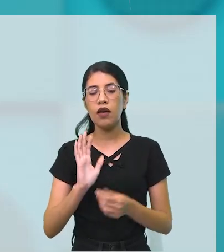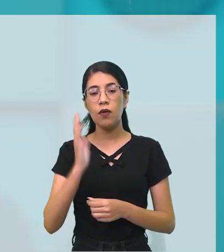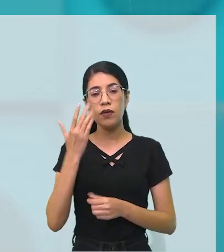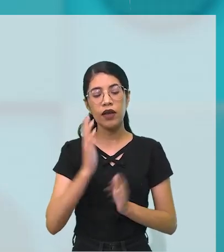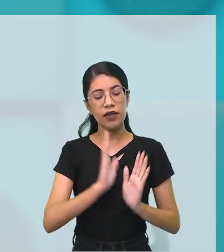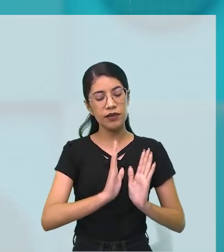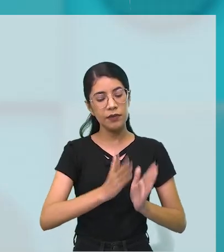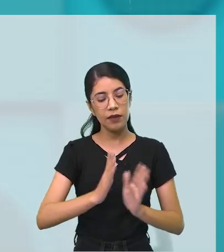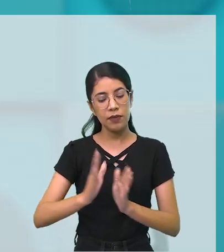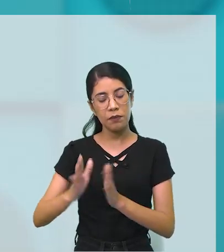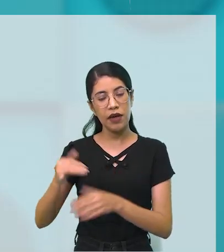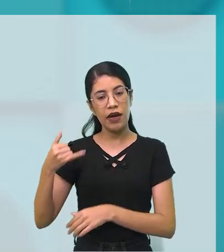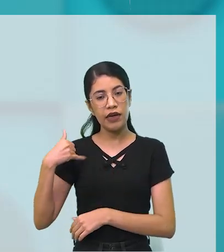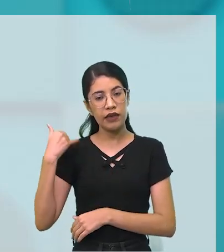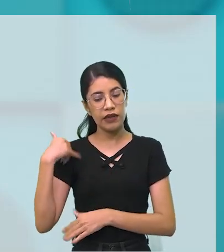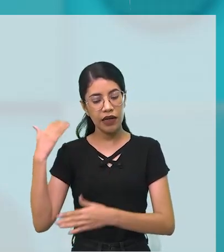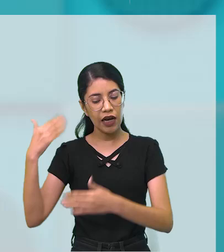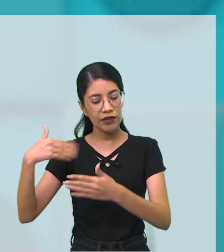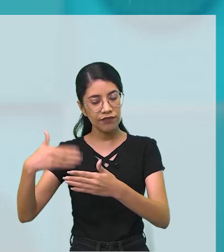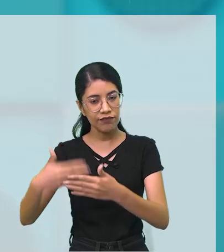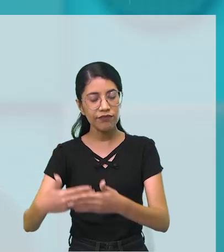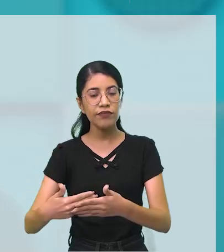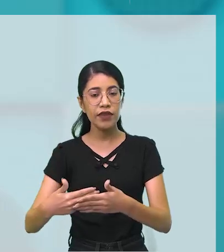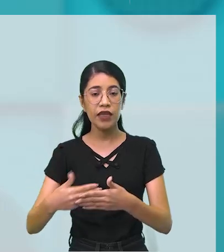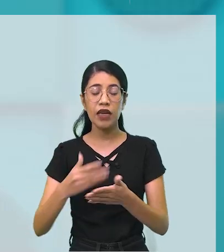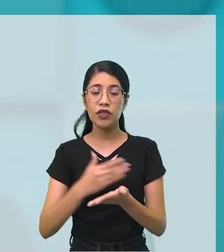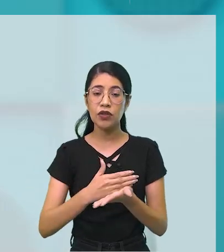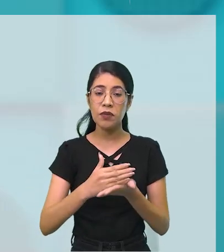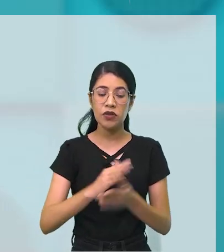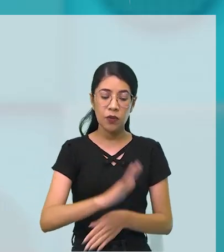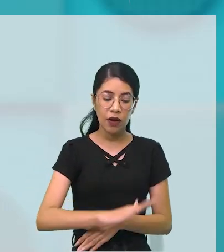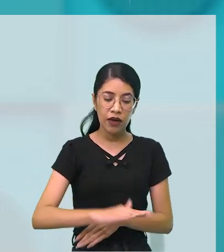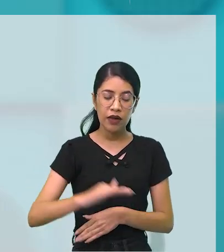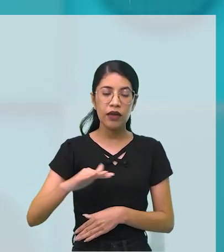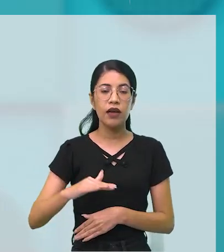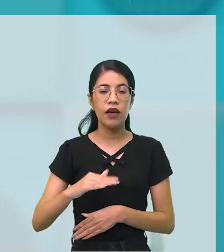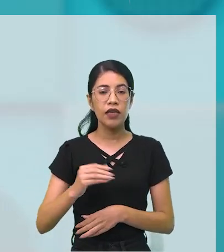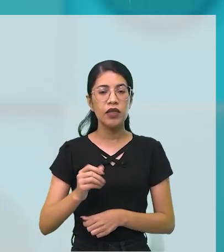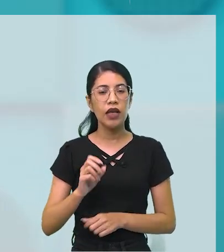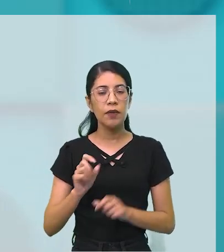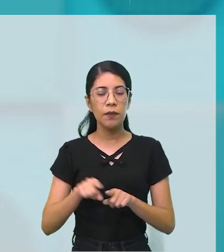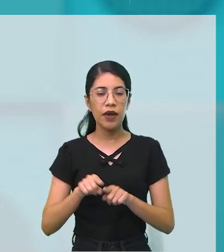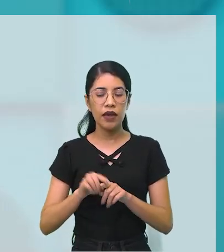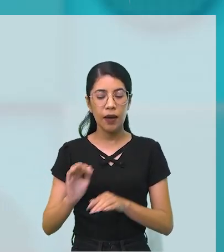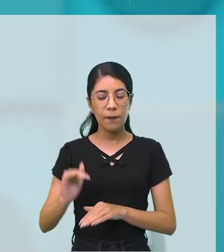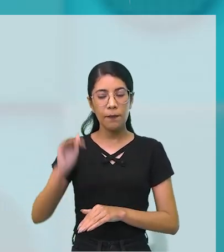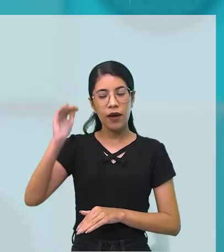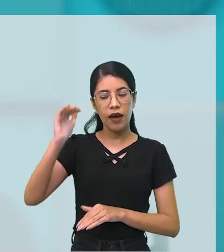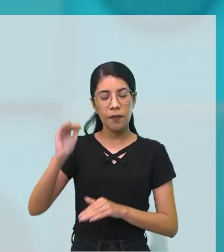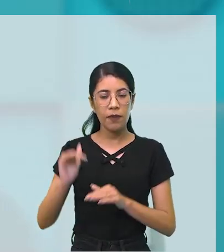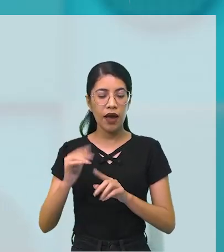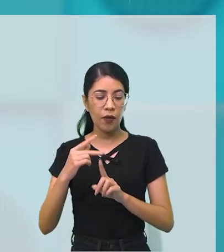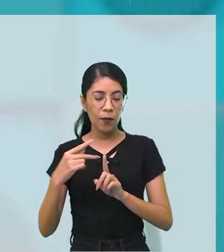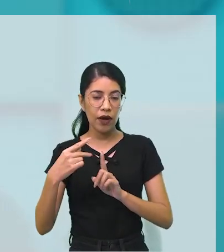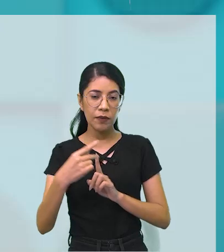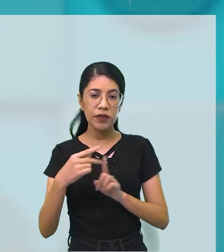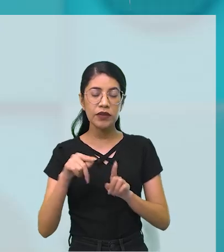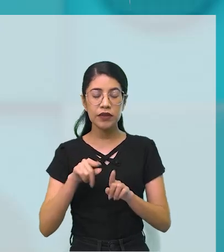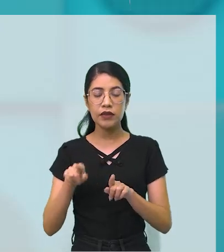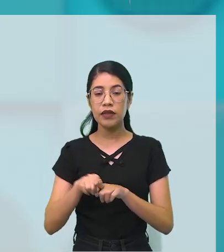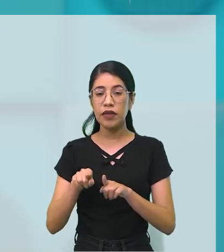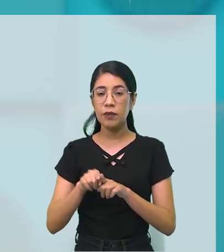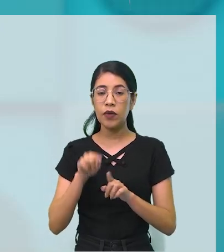fases da nossa vida dentro do poema. Começamos lá com a criança, falando sobre o seu tamanho, sobre o seu pontinho de vista,